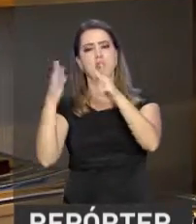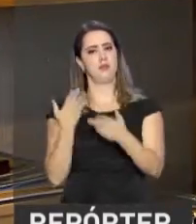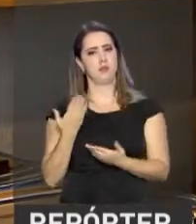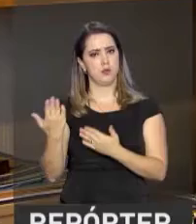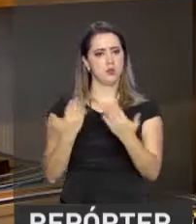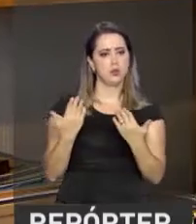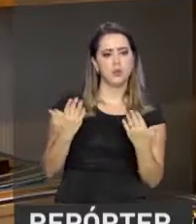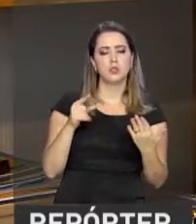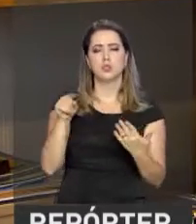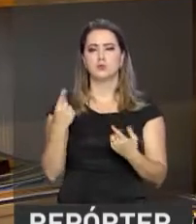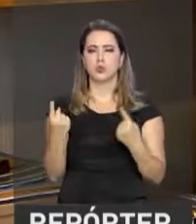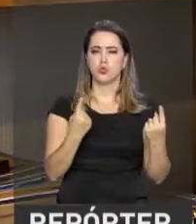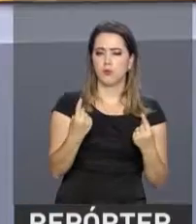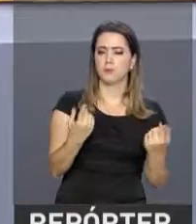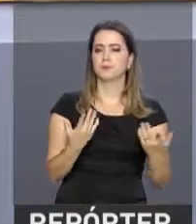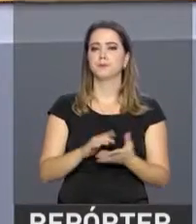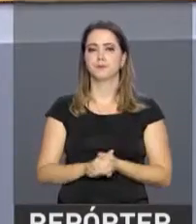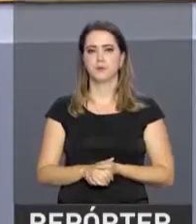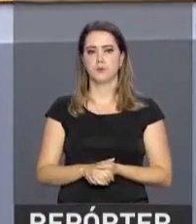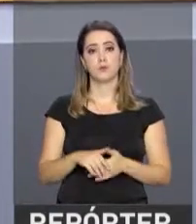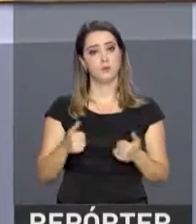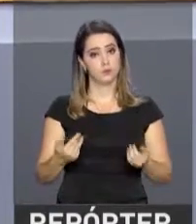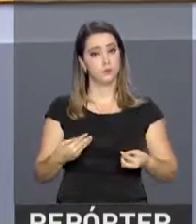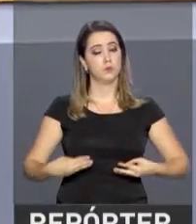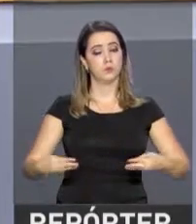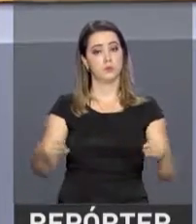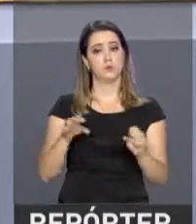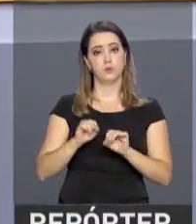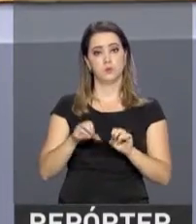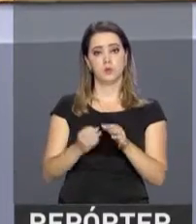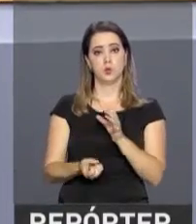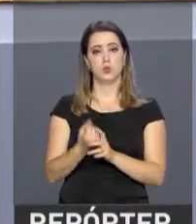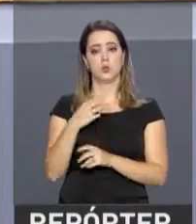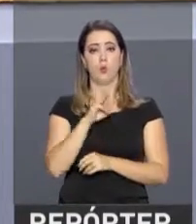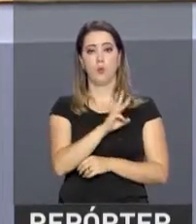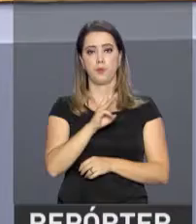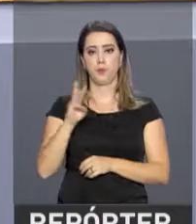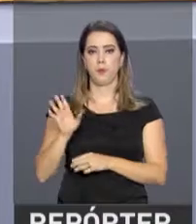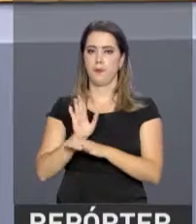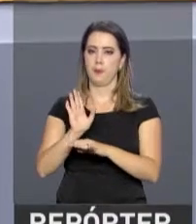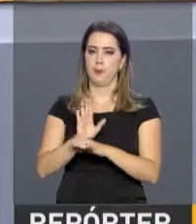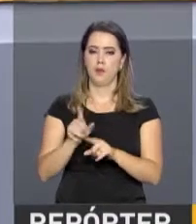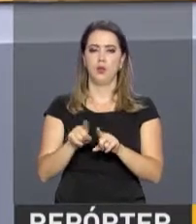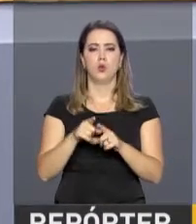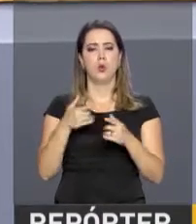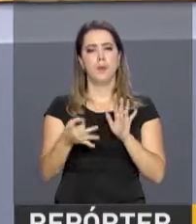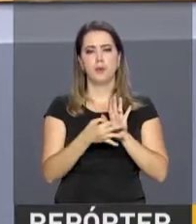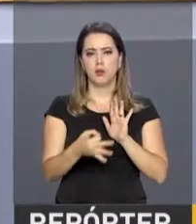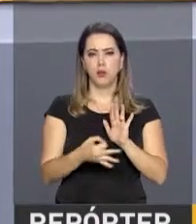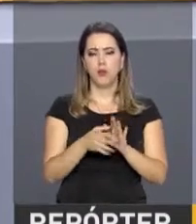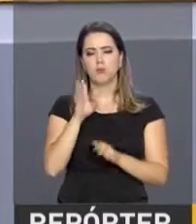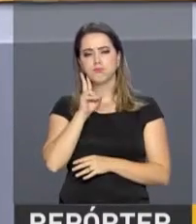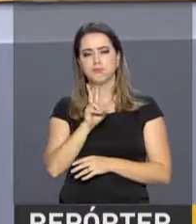regionalidade, respeitando as especificidades de cada um. E o Ministério da Educação criou um site com material de apoio e espaço para